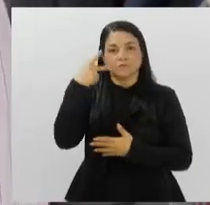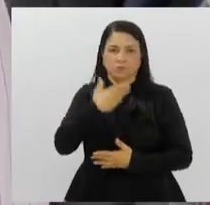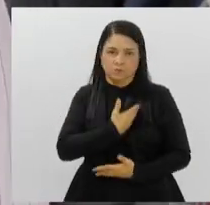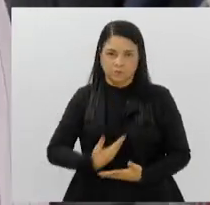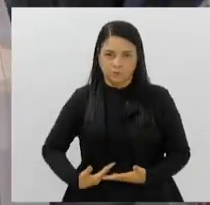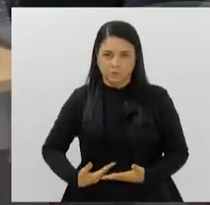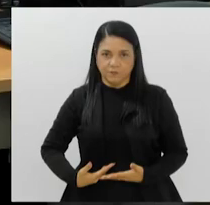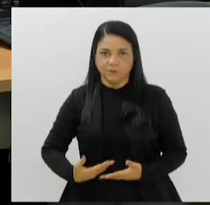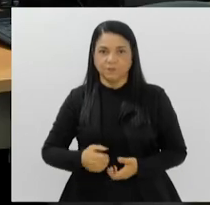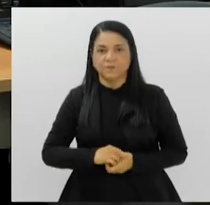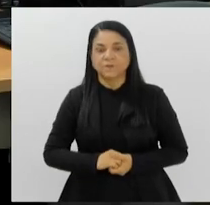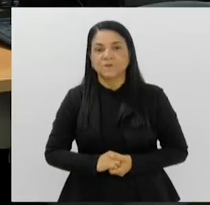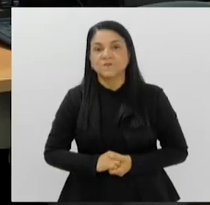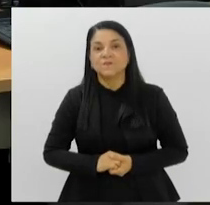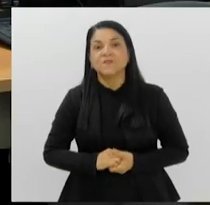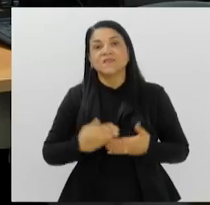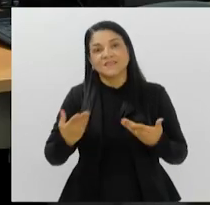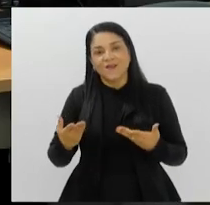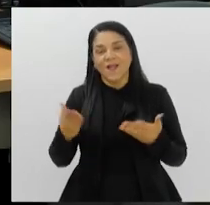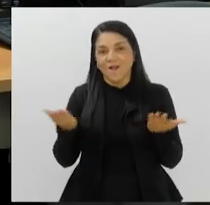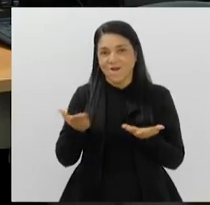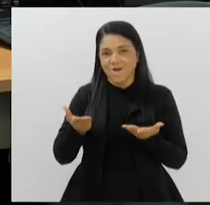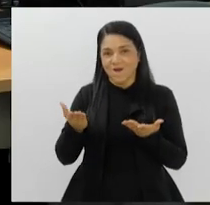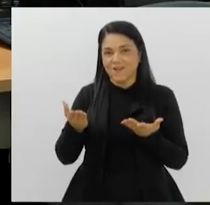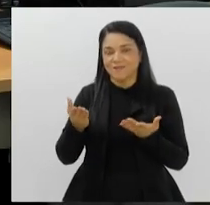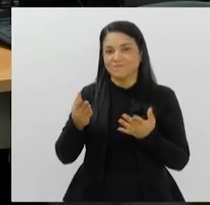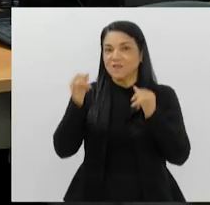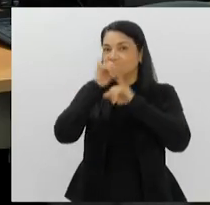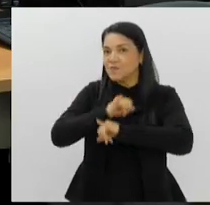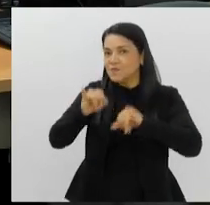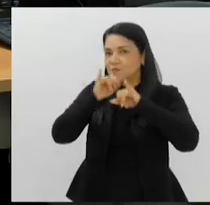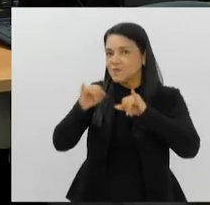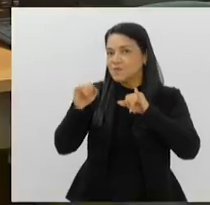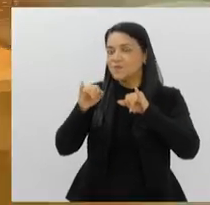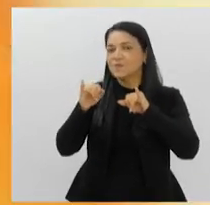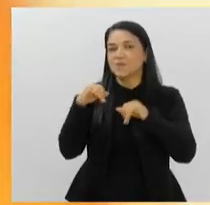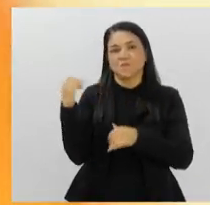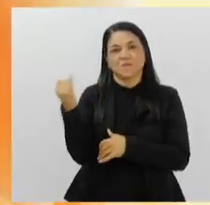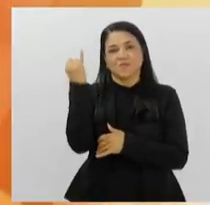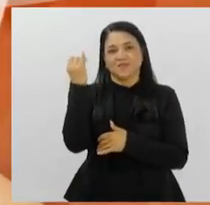públicas. E vamos agora ao nosso giro de notícias de hoje.